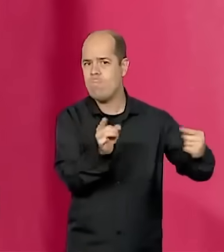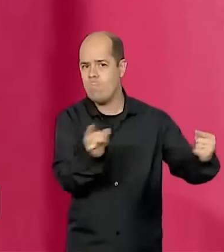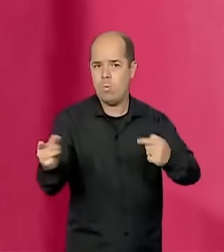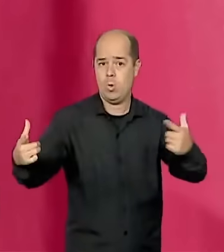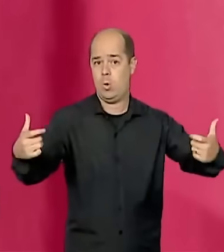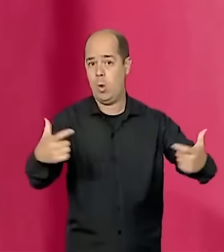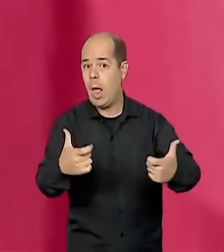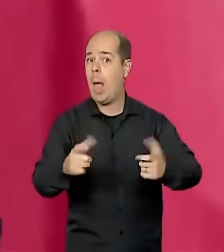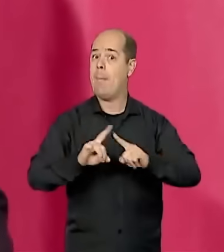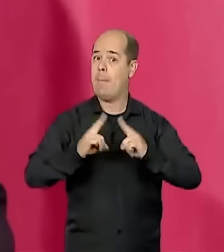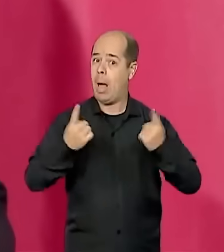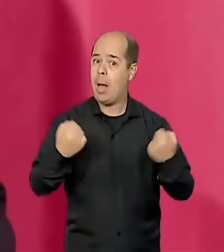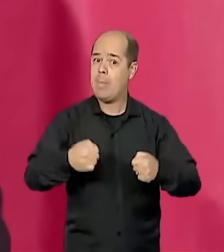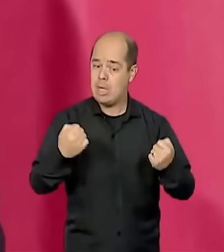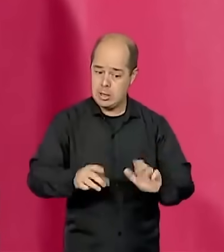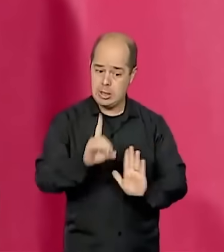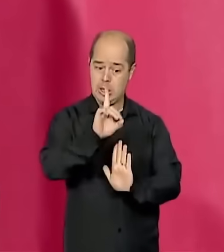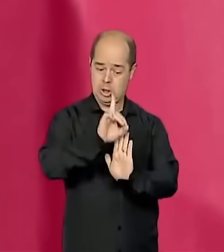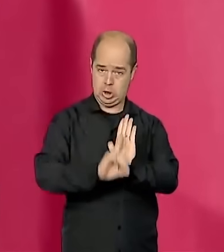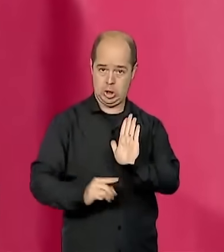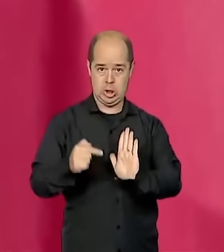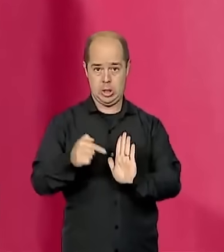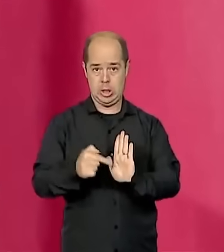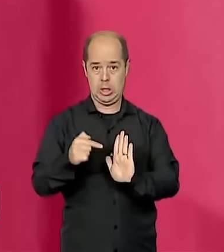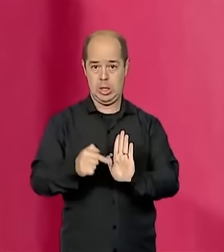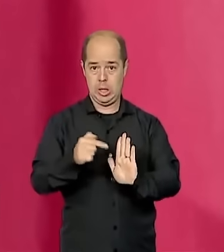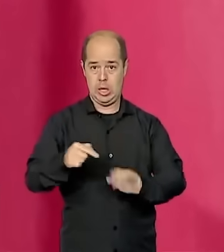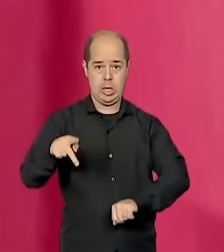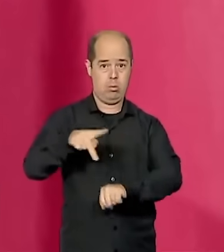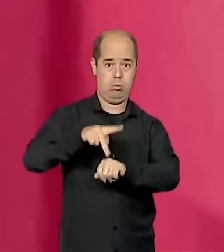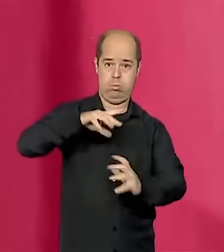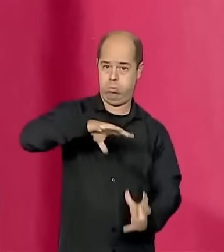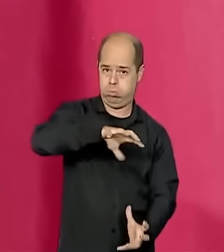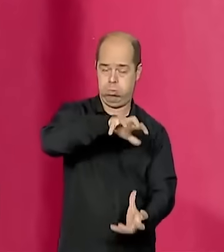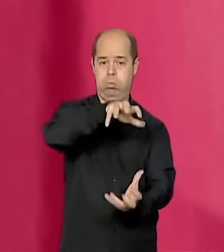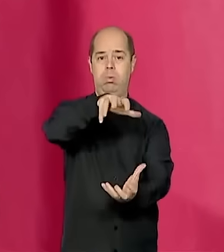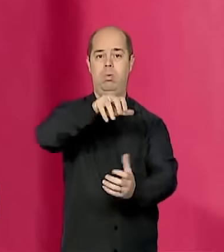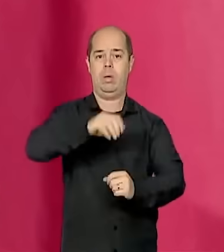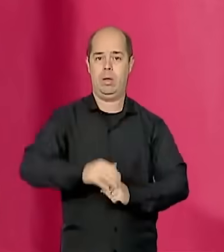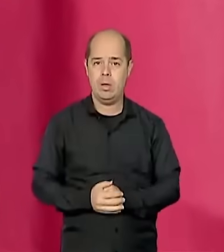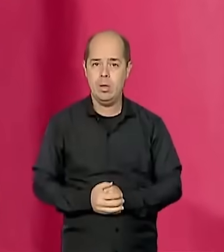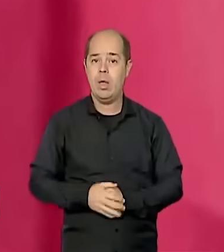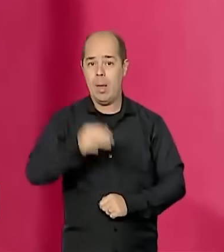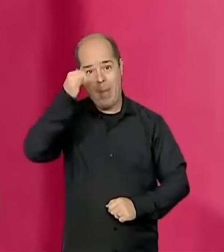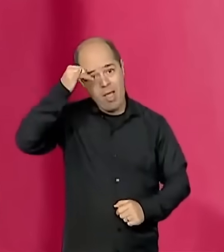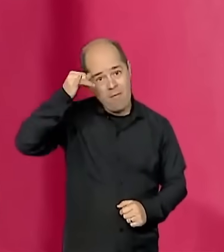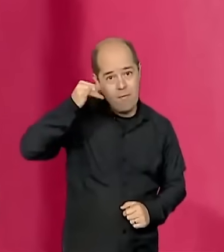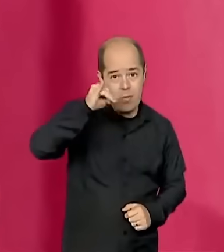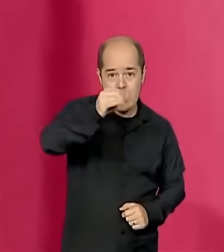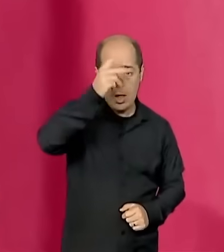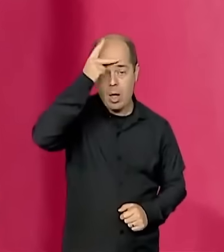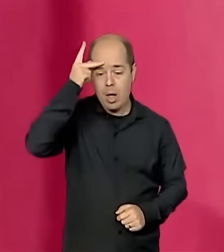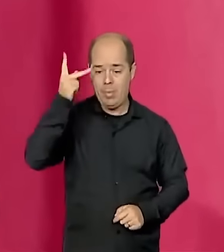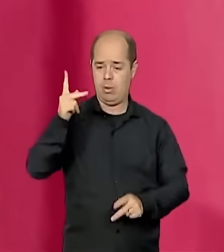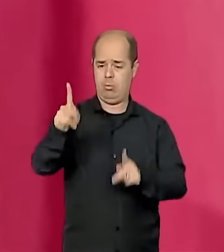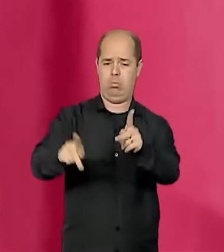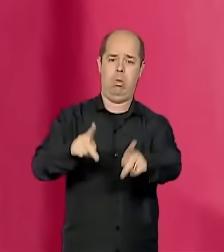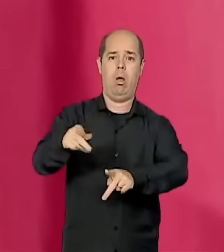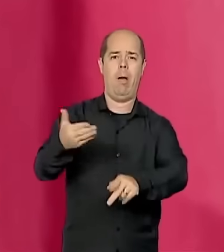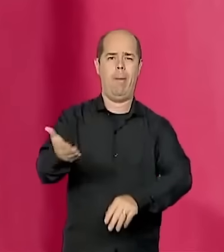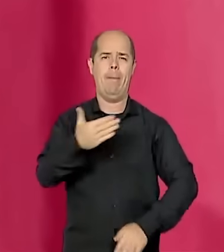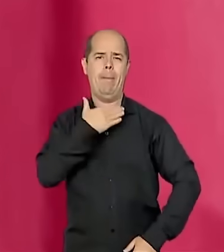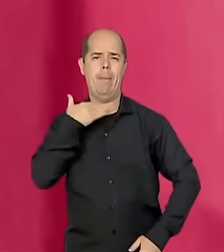do direito internacional. Temos que fazer todo o possível para evitar as vítimas civis. O sofrimento